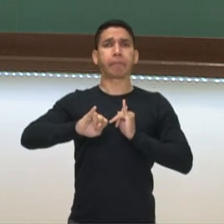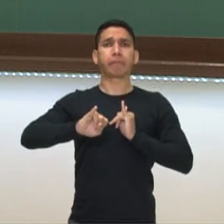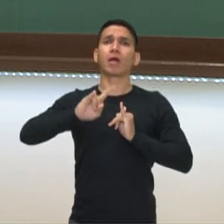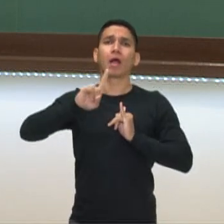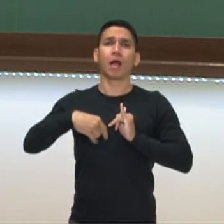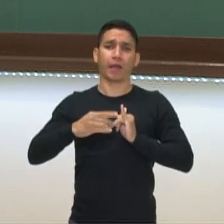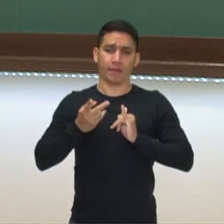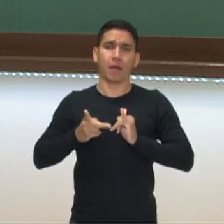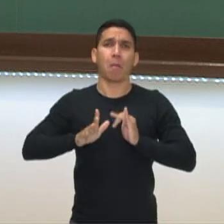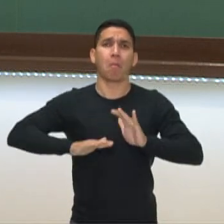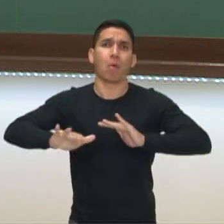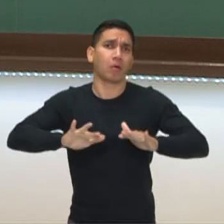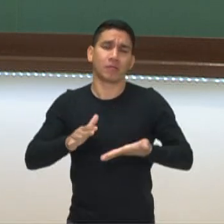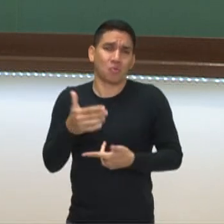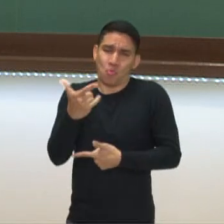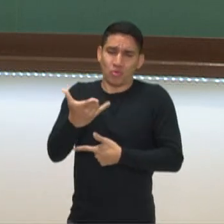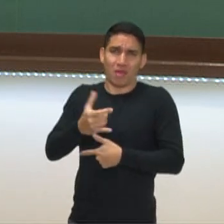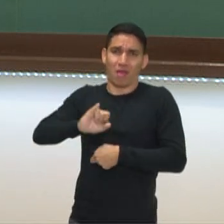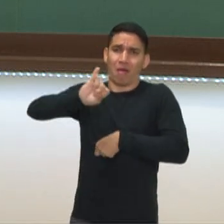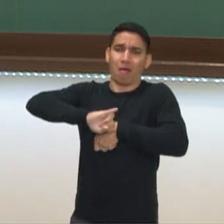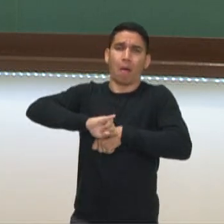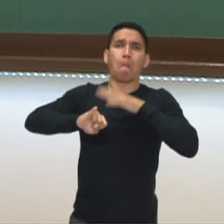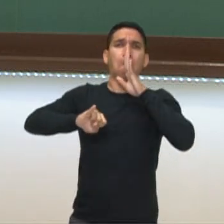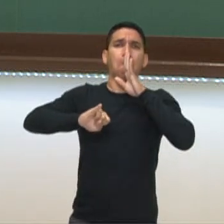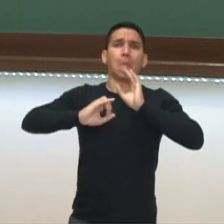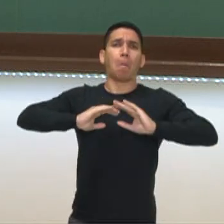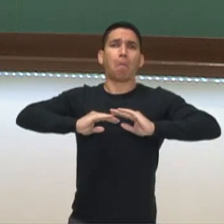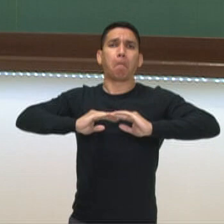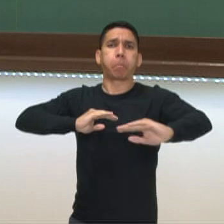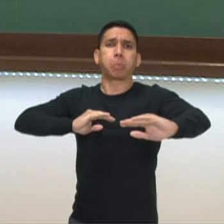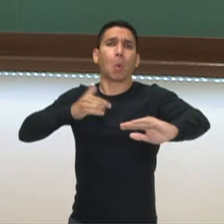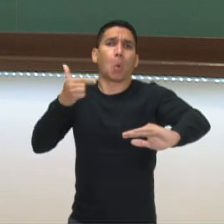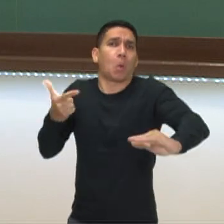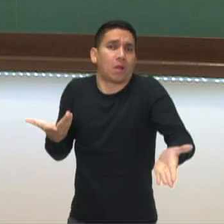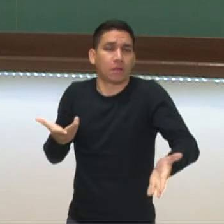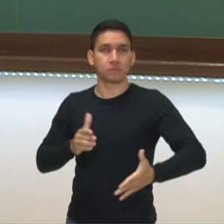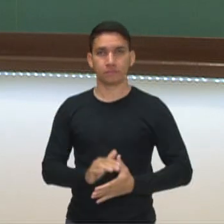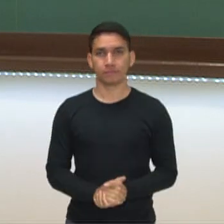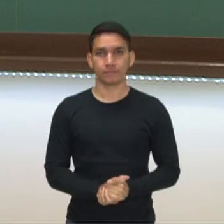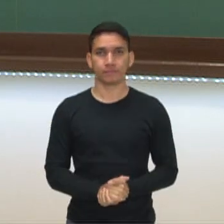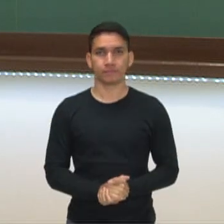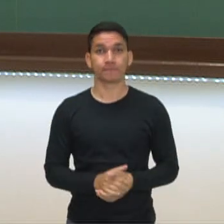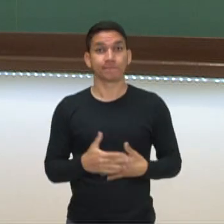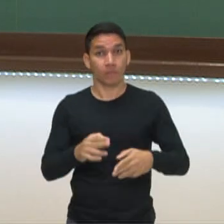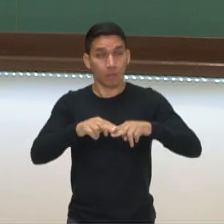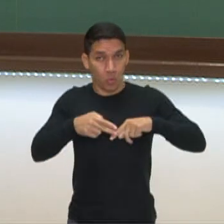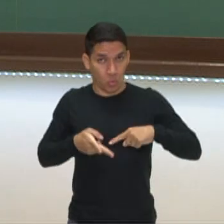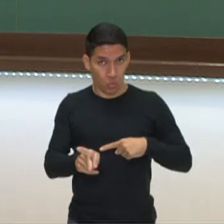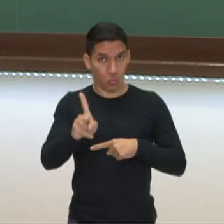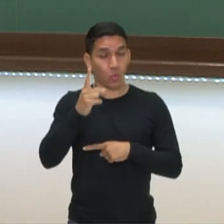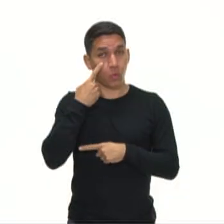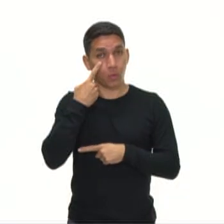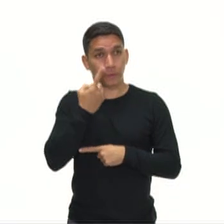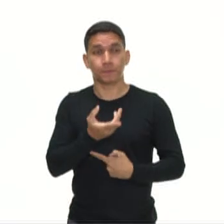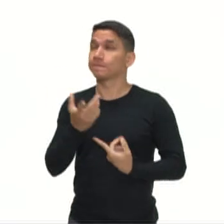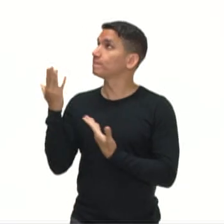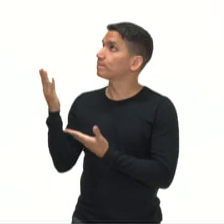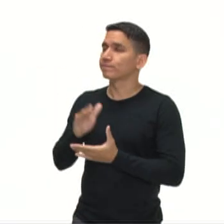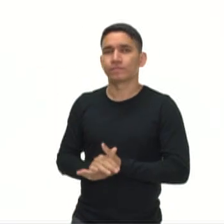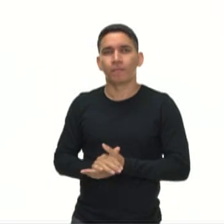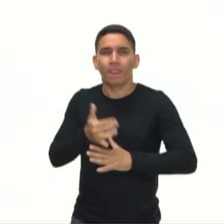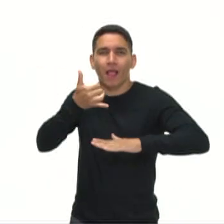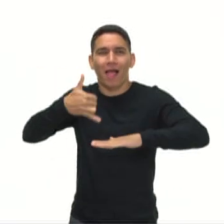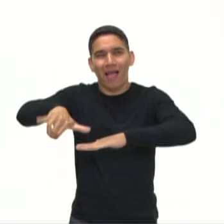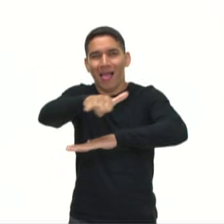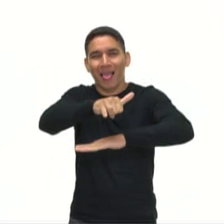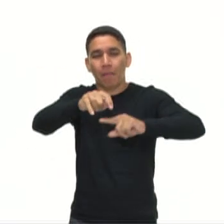em repouso absoluto, porque o repouso absoluto simplesmente não existe, tá? Então, continuando aqui, eletrodinâmica, a gente